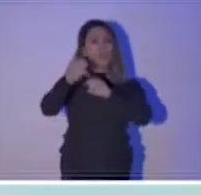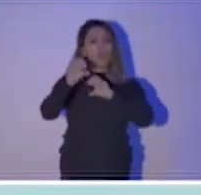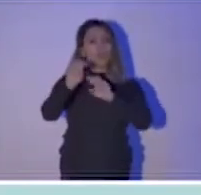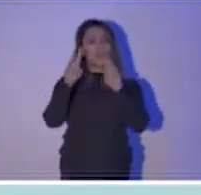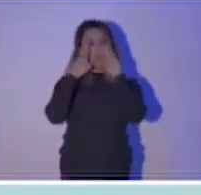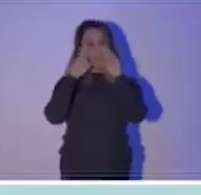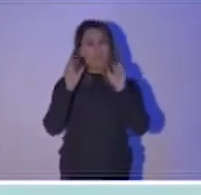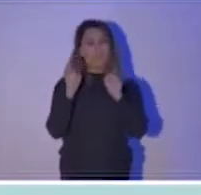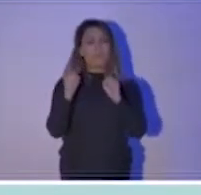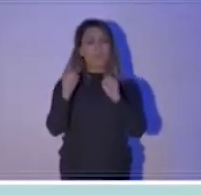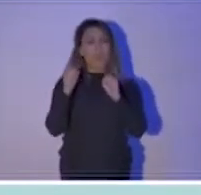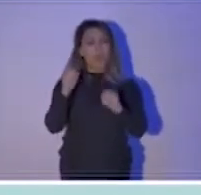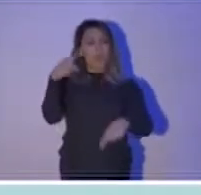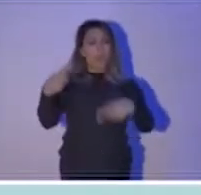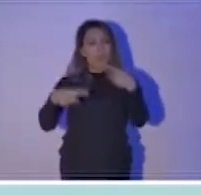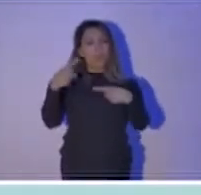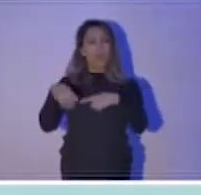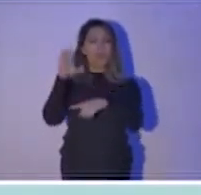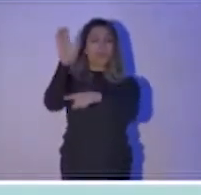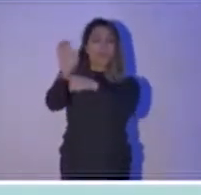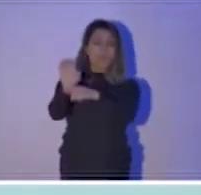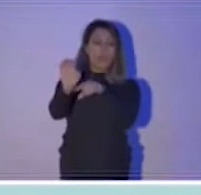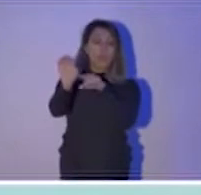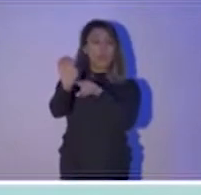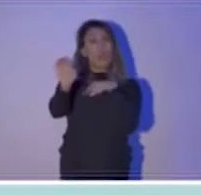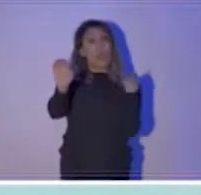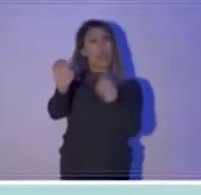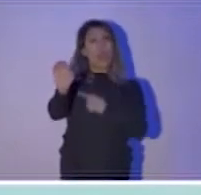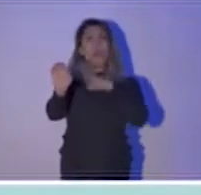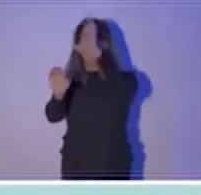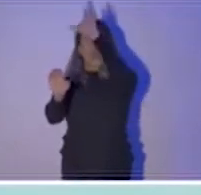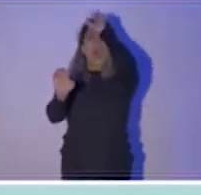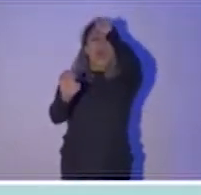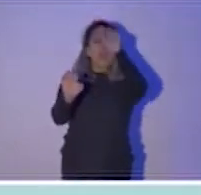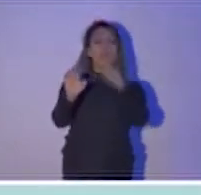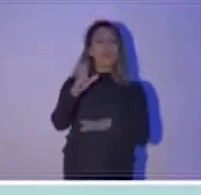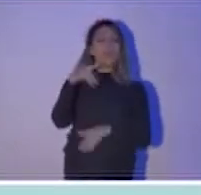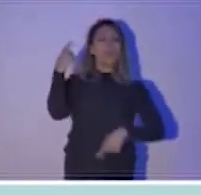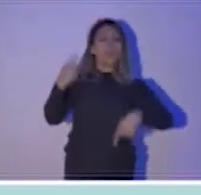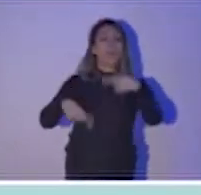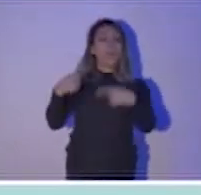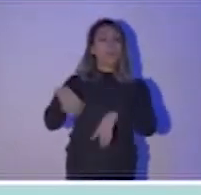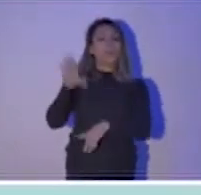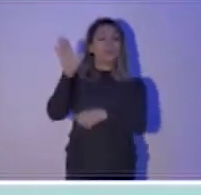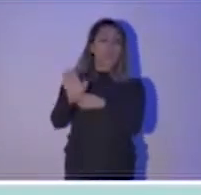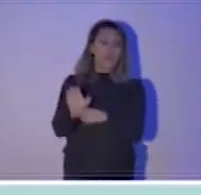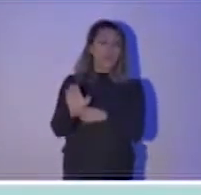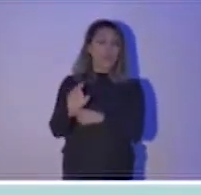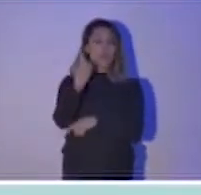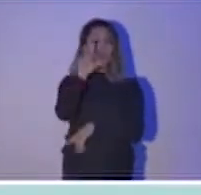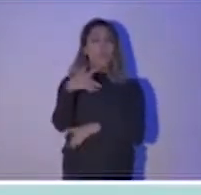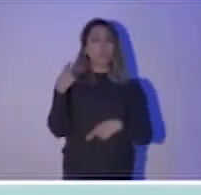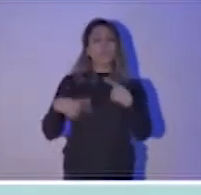uma política de Estado e não uma política de oportunidade, uma política momentânea, uma política